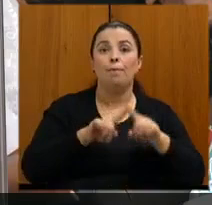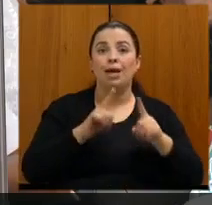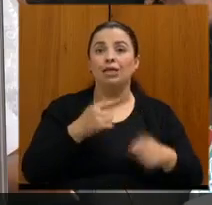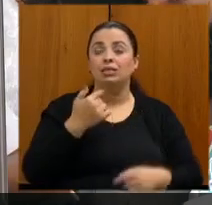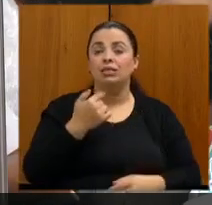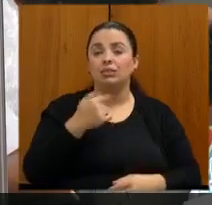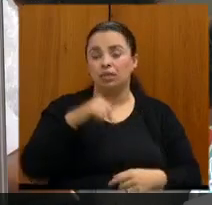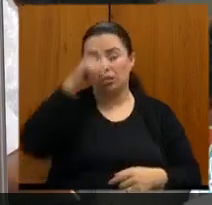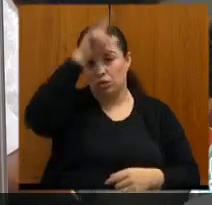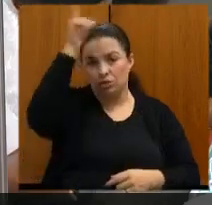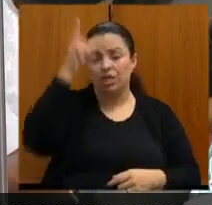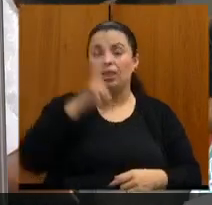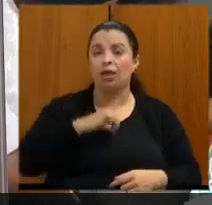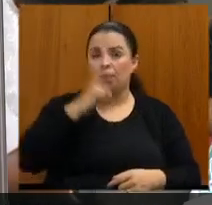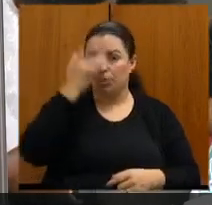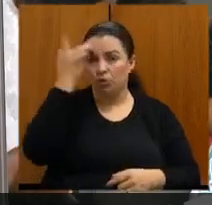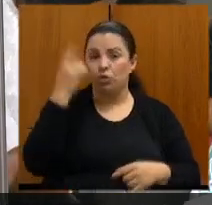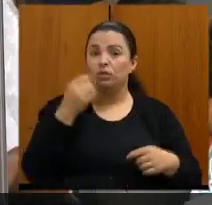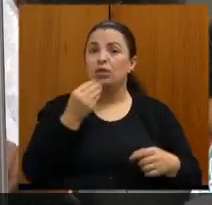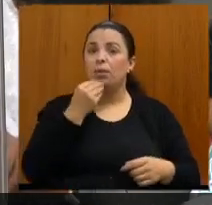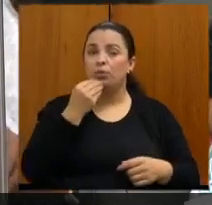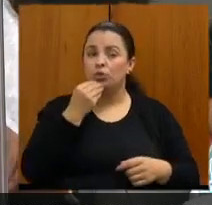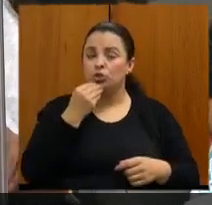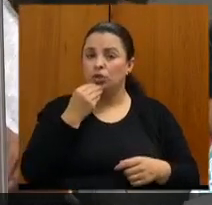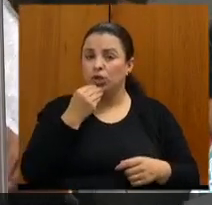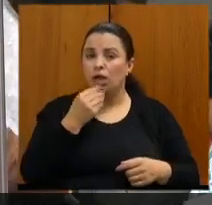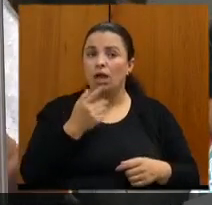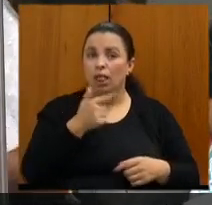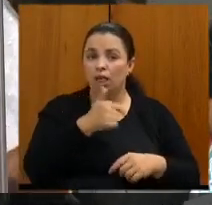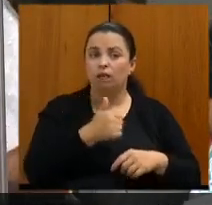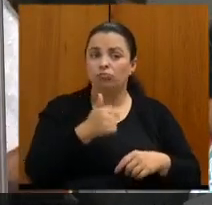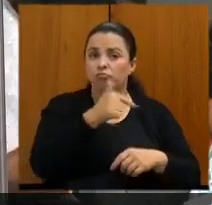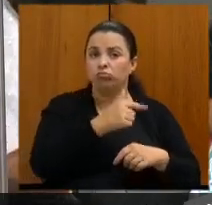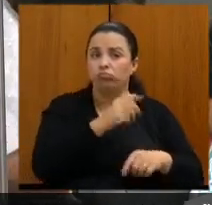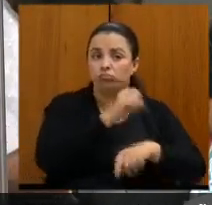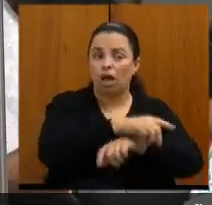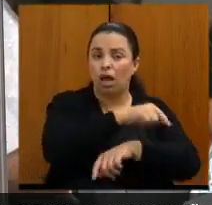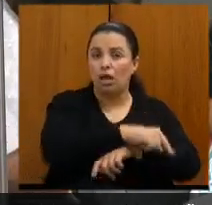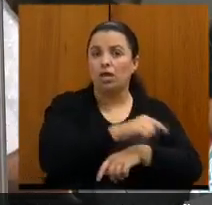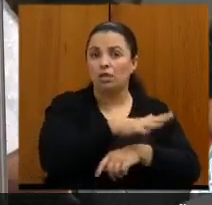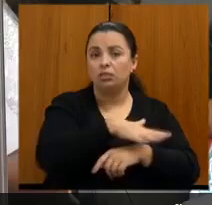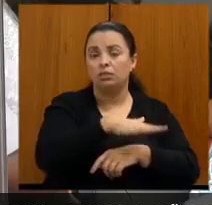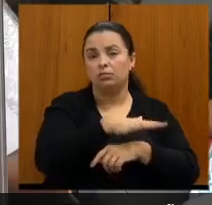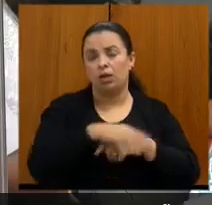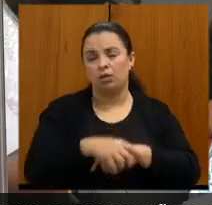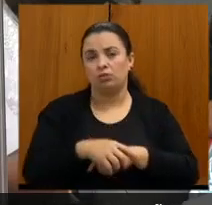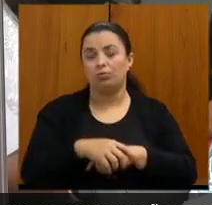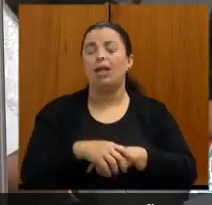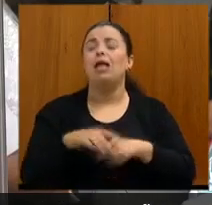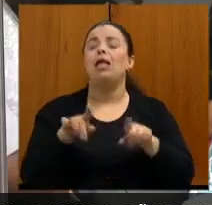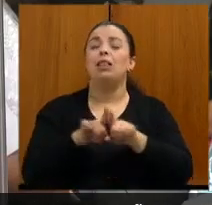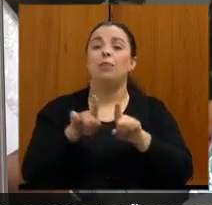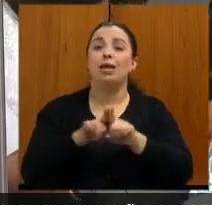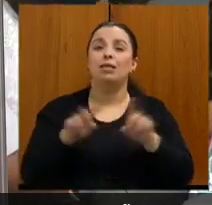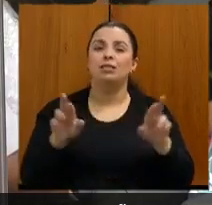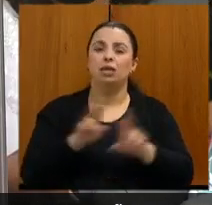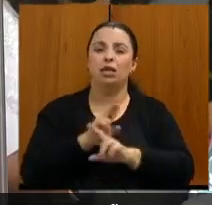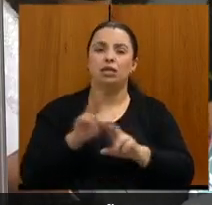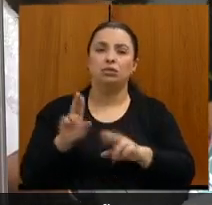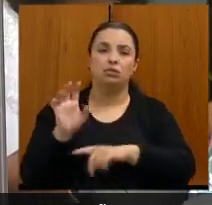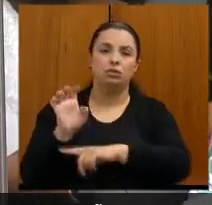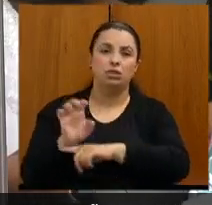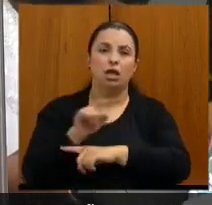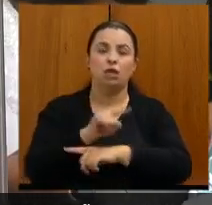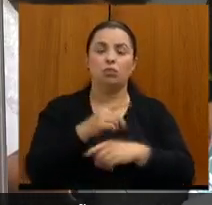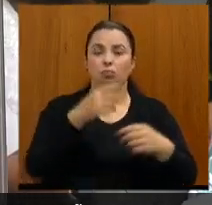e também poderiam estar ali para Além disso nessa relação com o município estado ou município ela tem sido